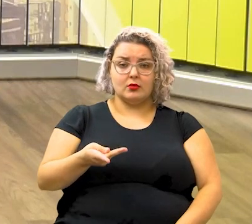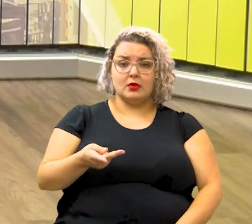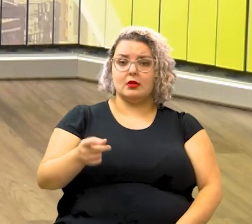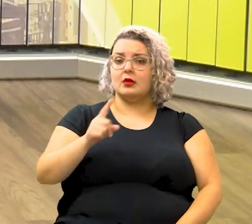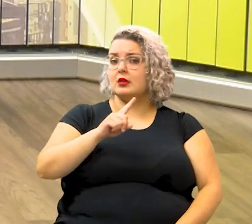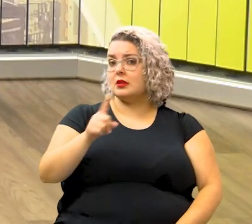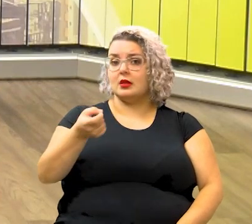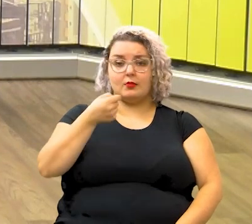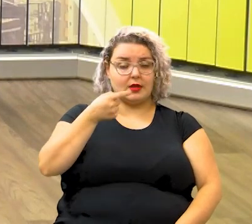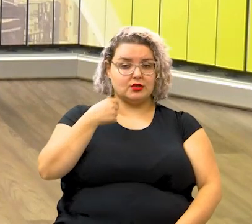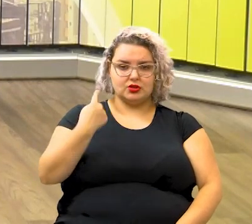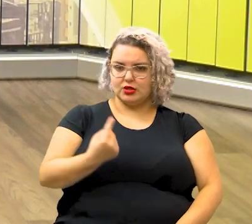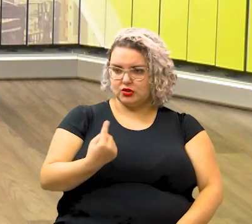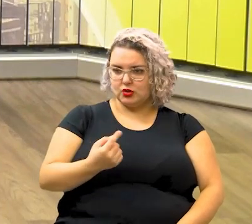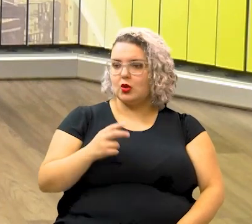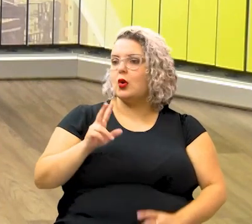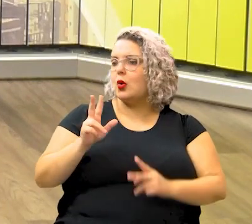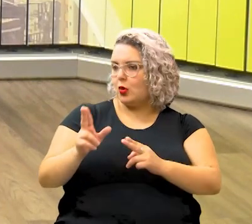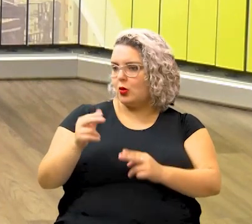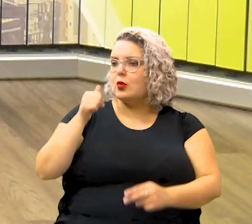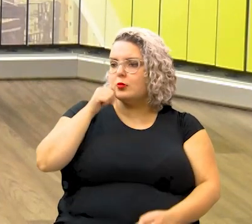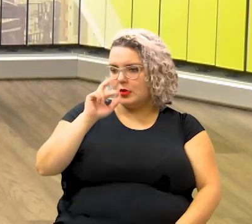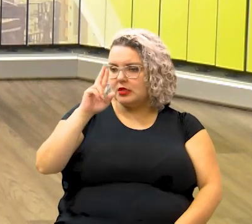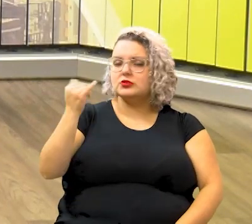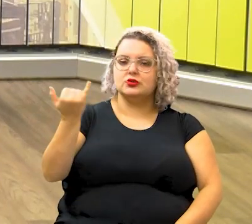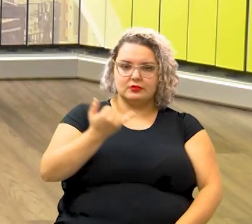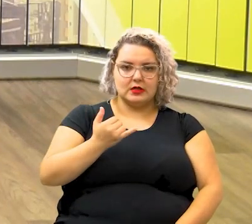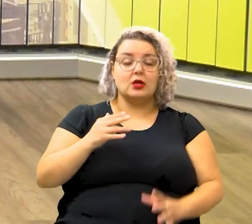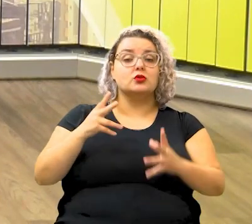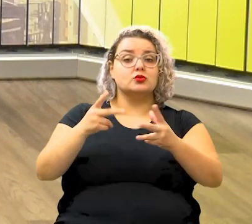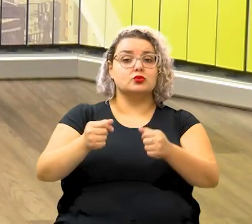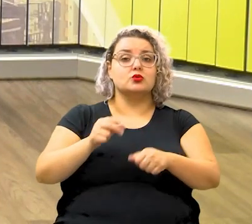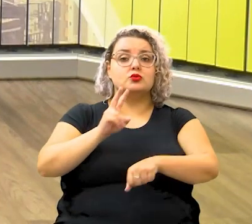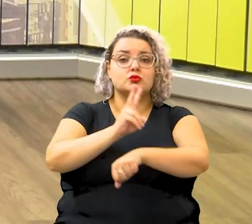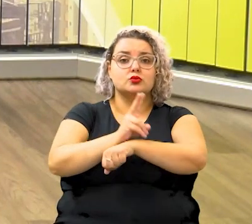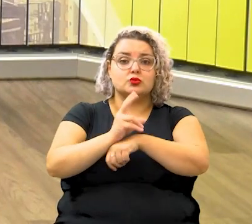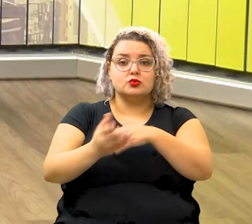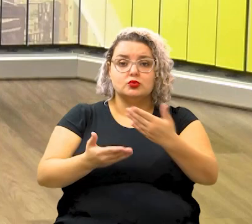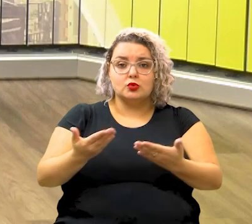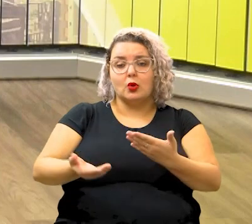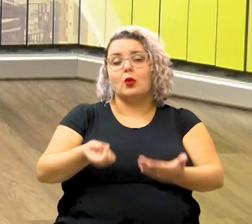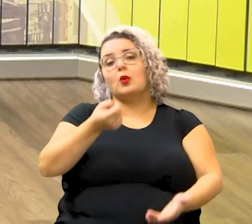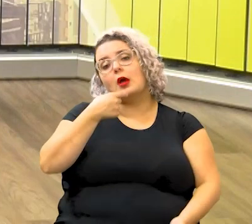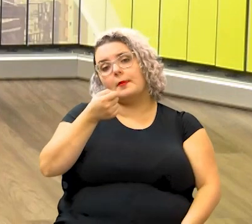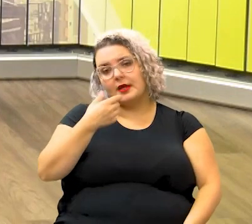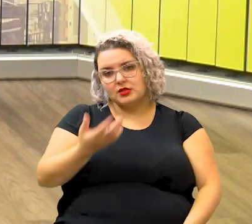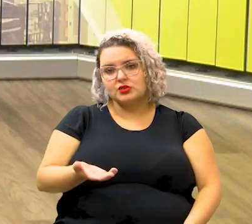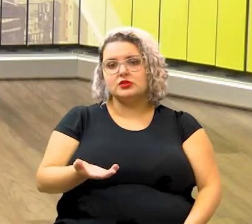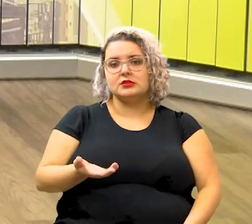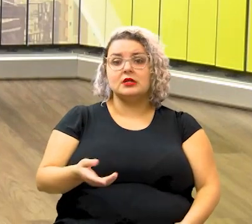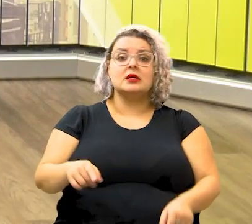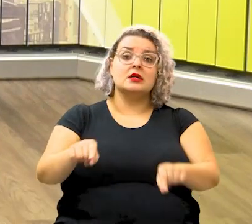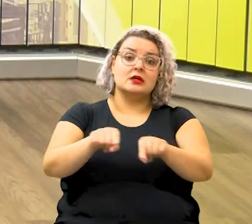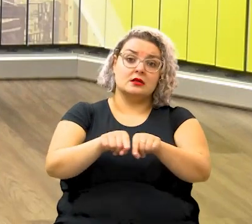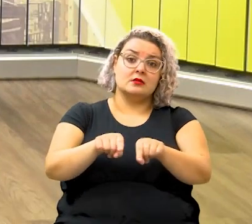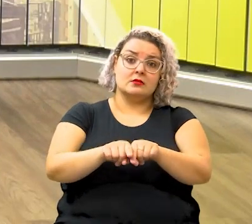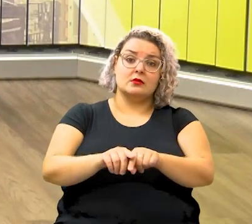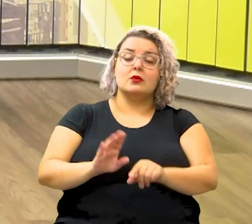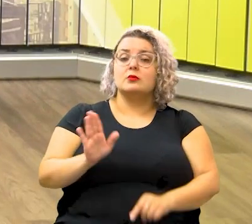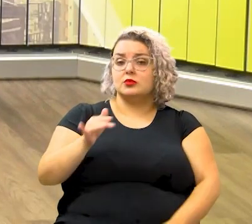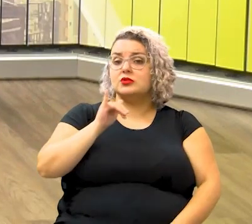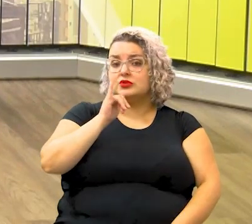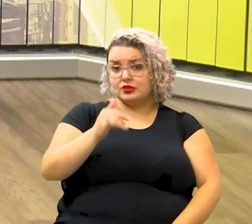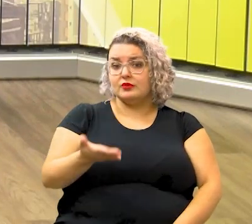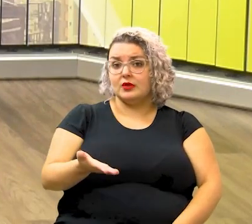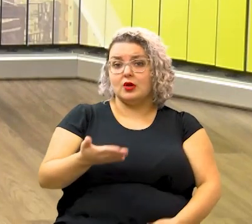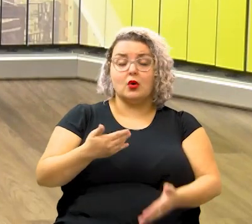né? Não se automedicar, como a senhora disse aí, né? Sempre tomar todos os cuidados com a medicação e também, como a gente